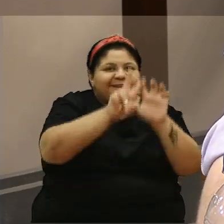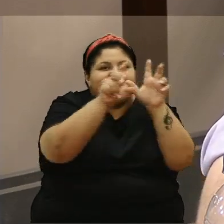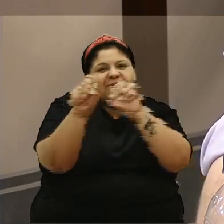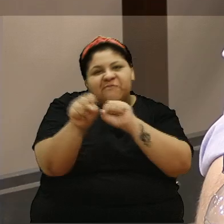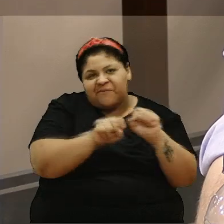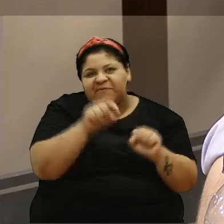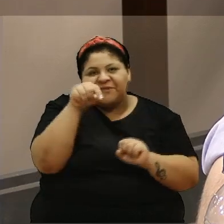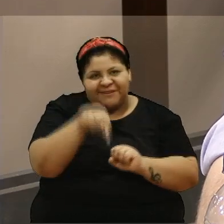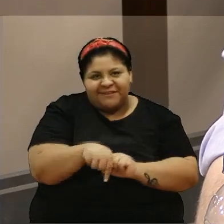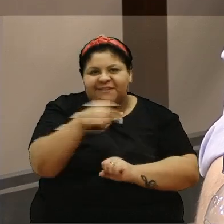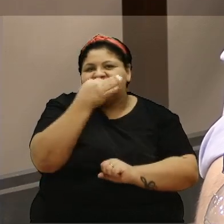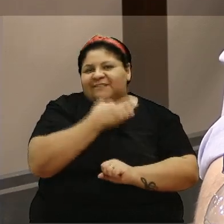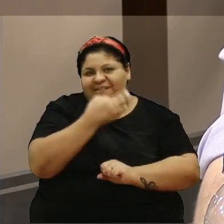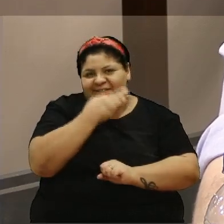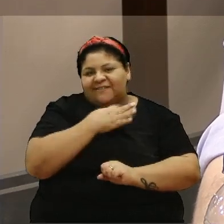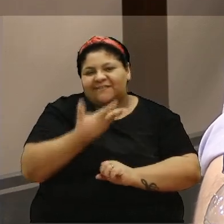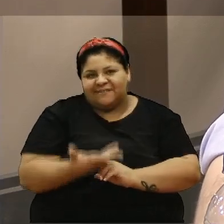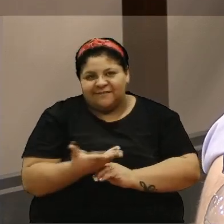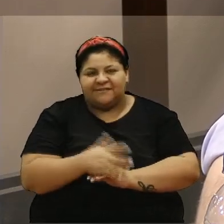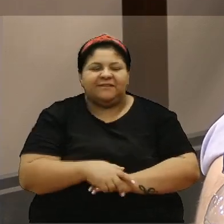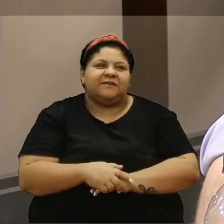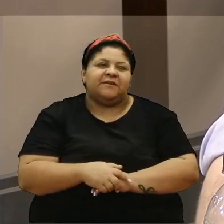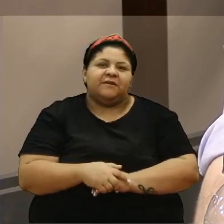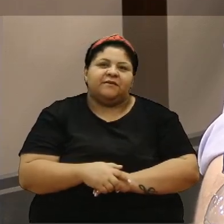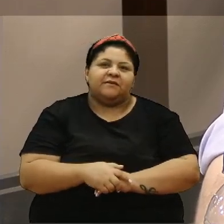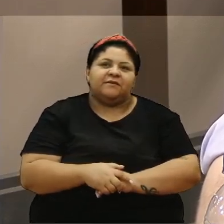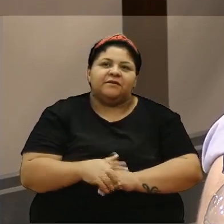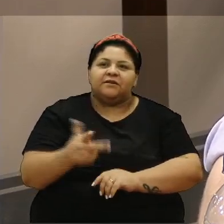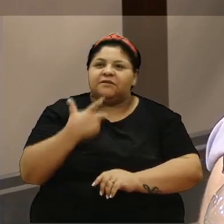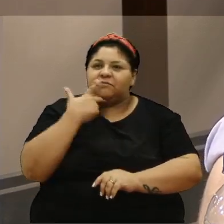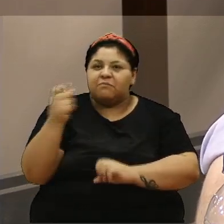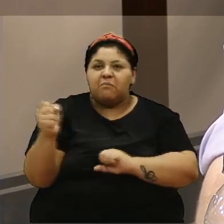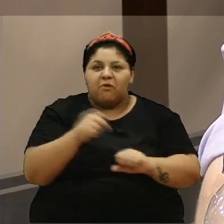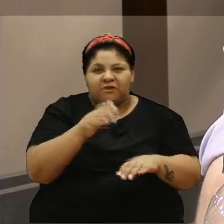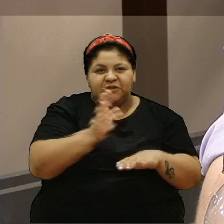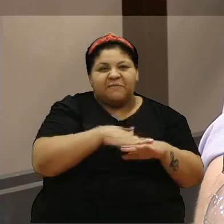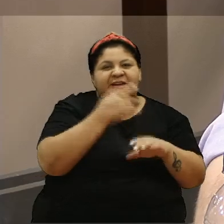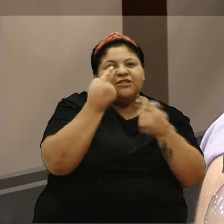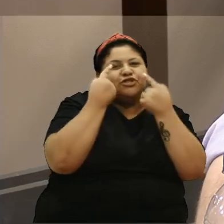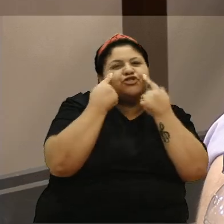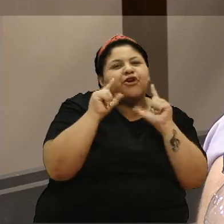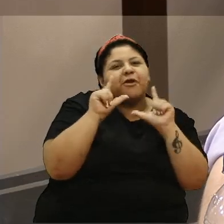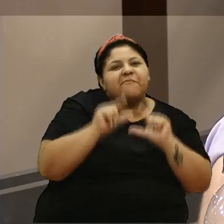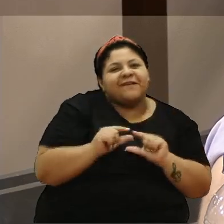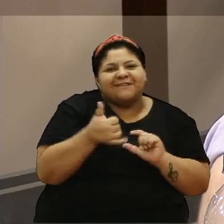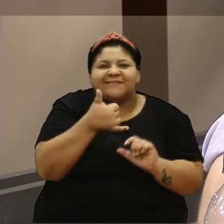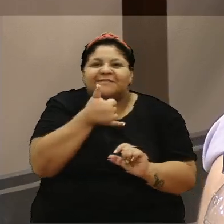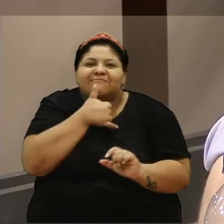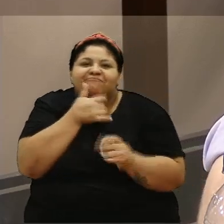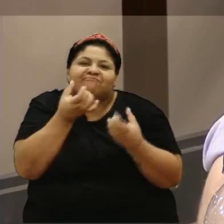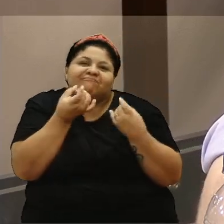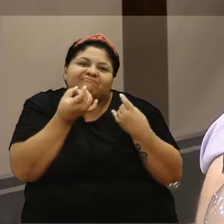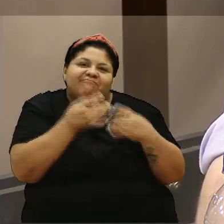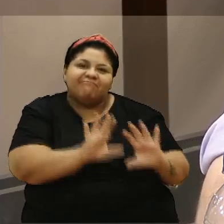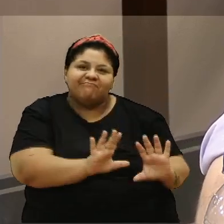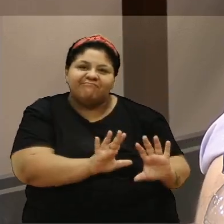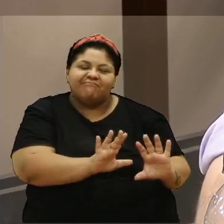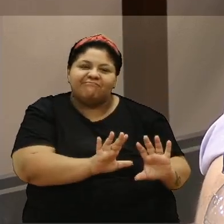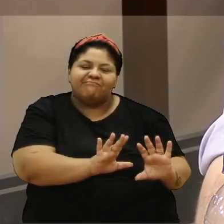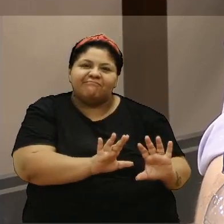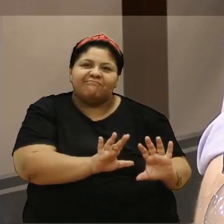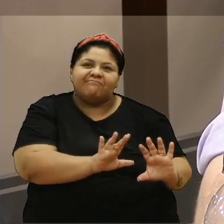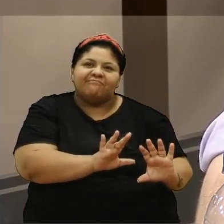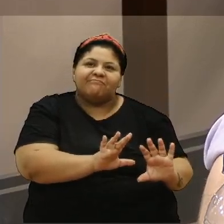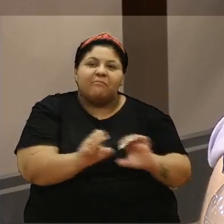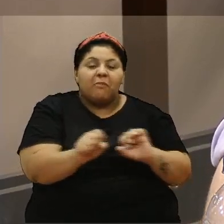ser do município de Caxias do Sul. Então, eu costumo dizer que quem pode mais chora menos, né? Infelizmente, se a gente largou, abandona alguma coisa por